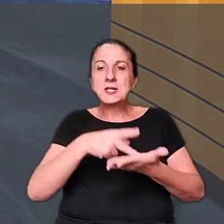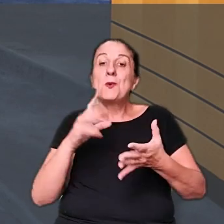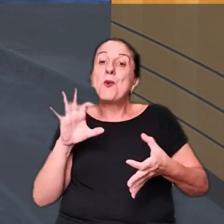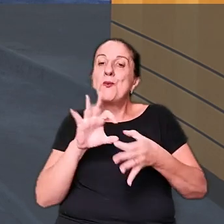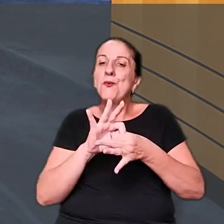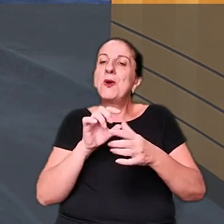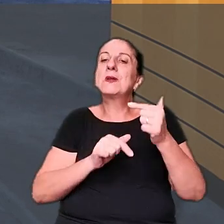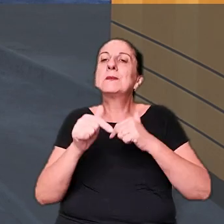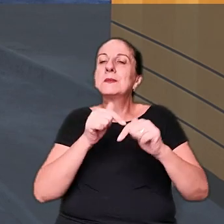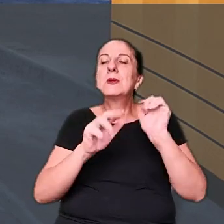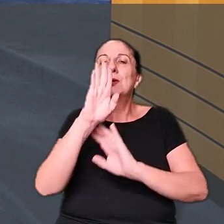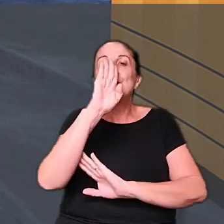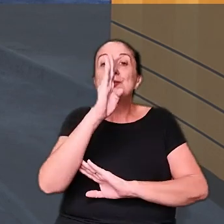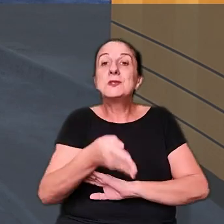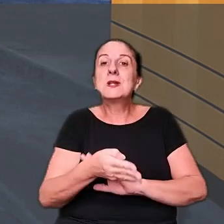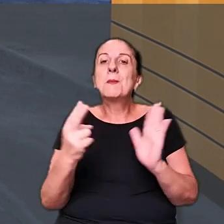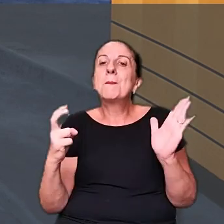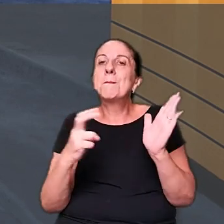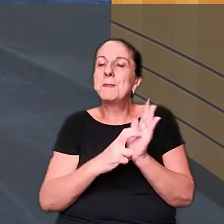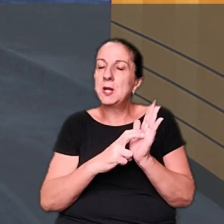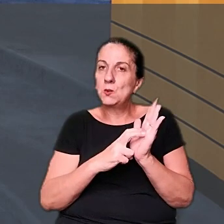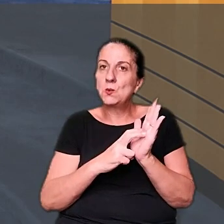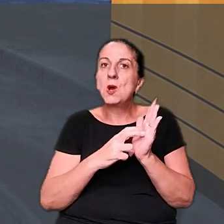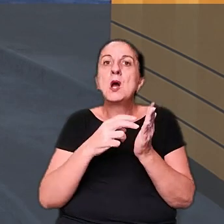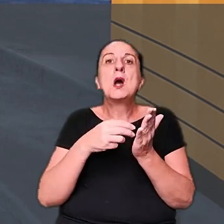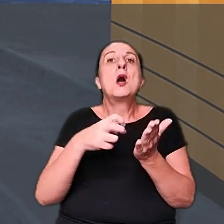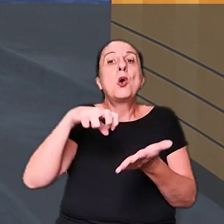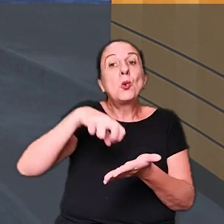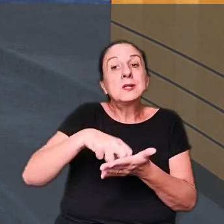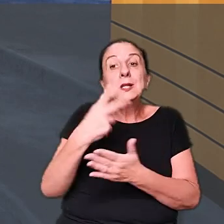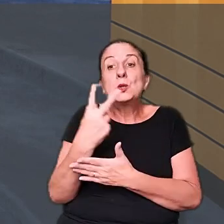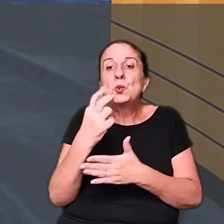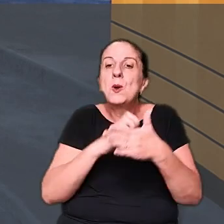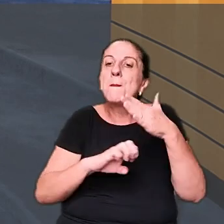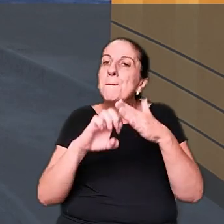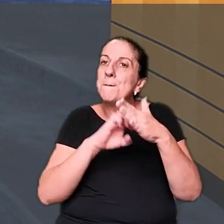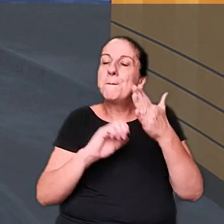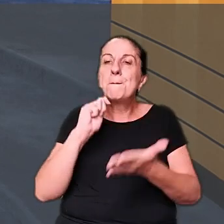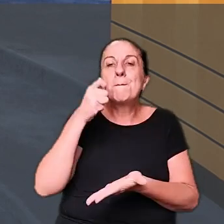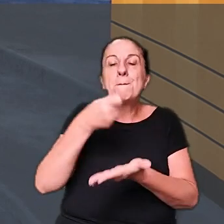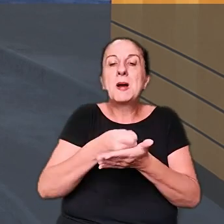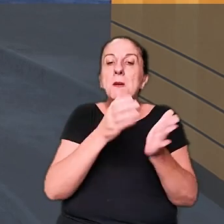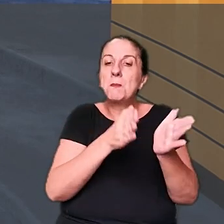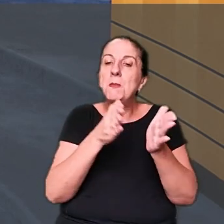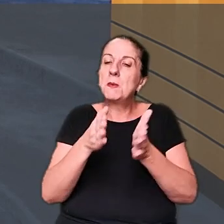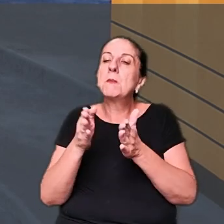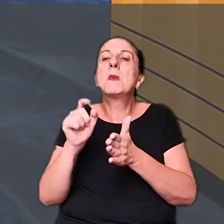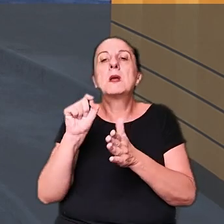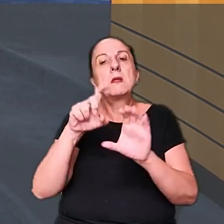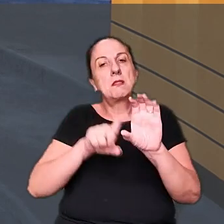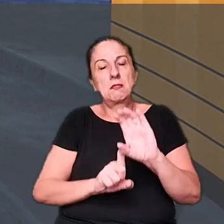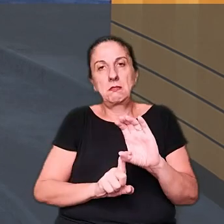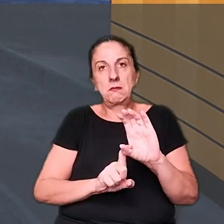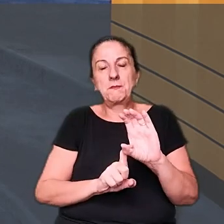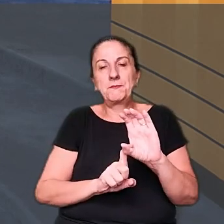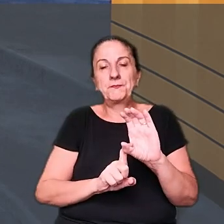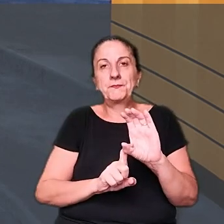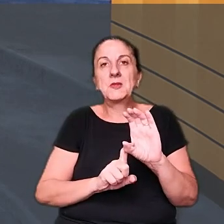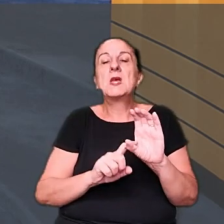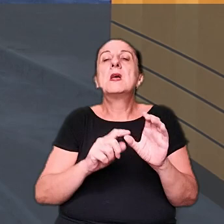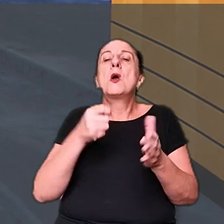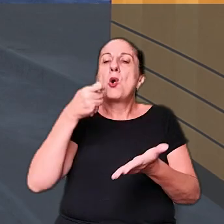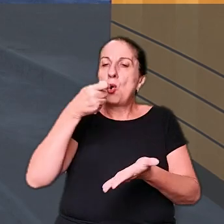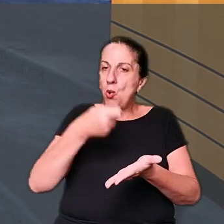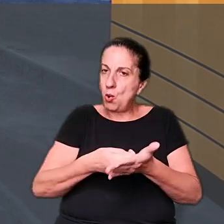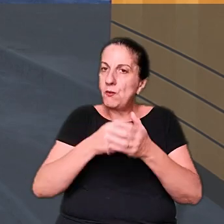da trabalhadora diretamente com o banco, condenando as duas empresas ao pagamento das parcelas devidas. A